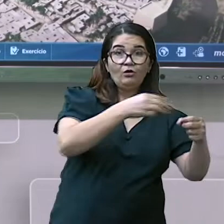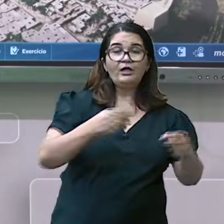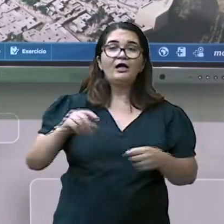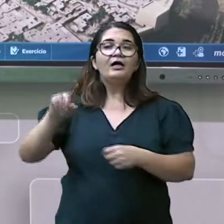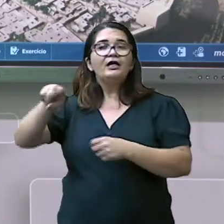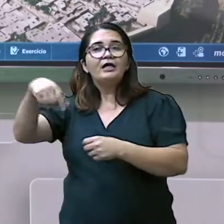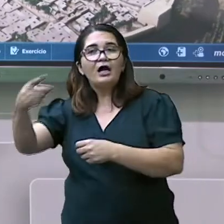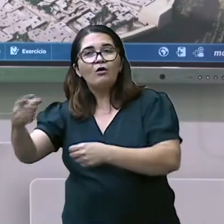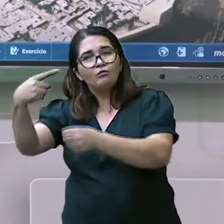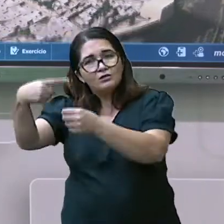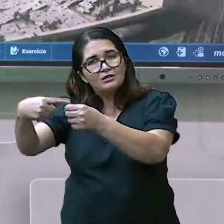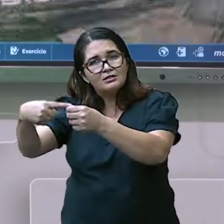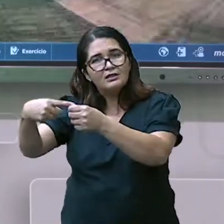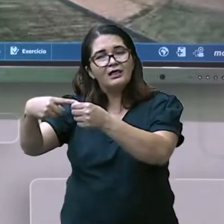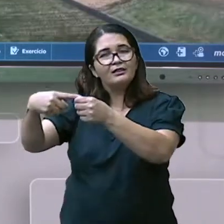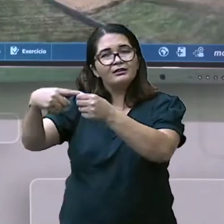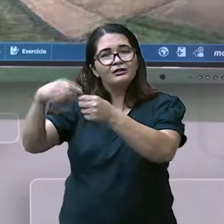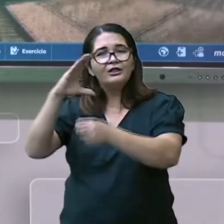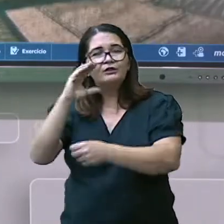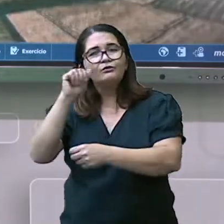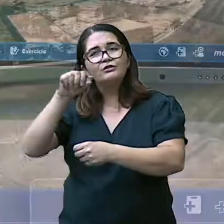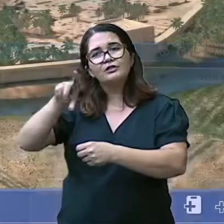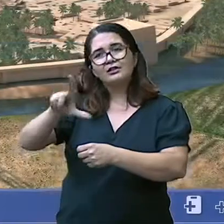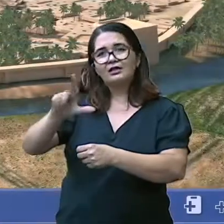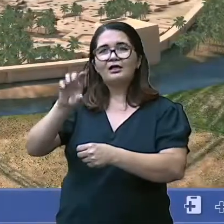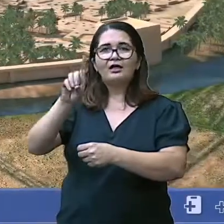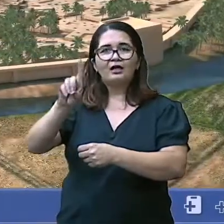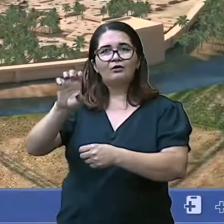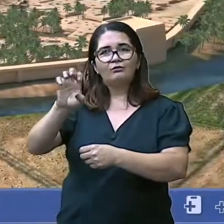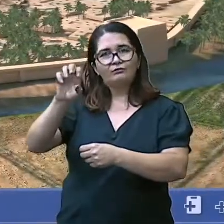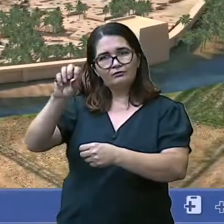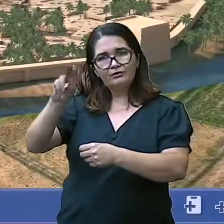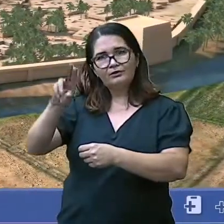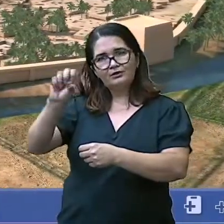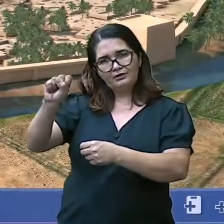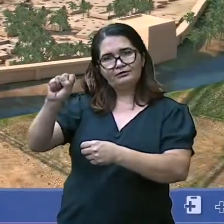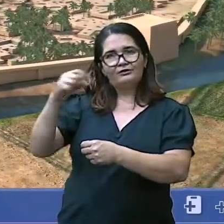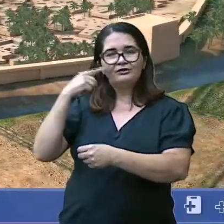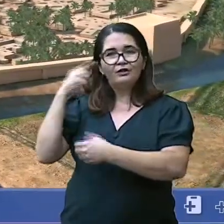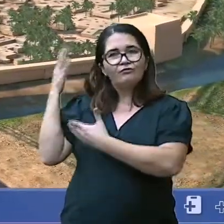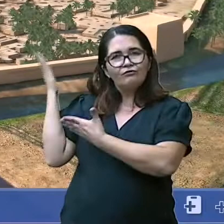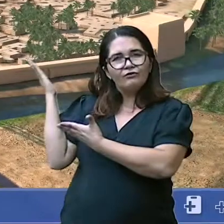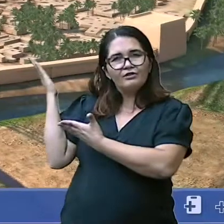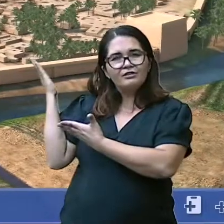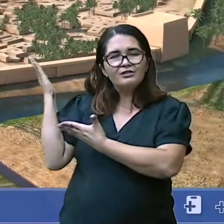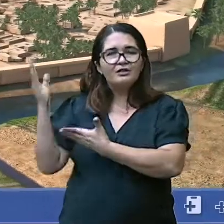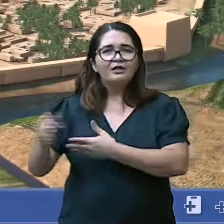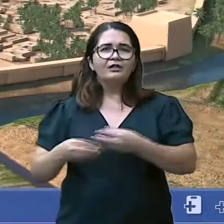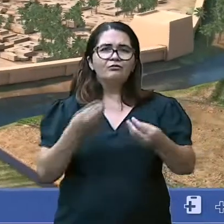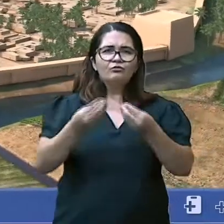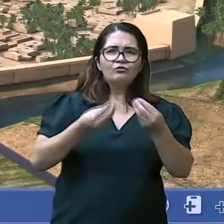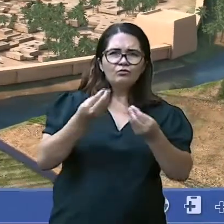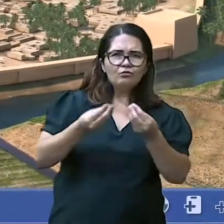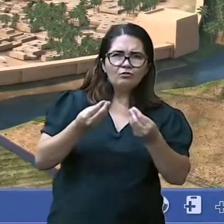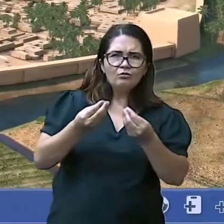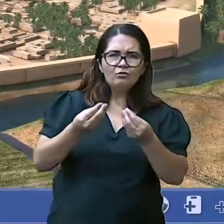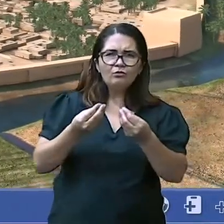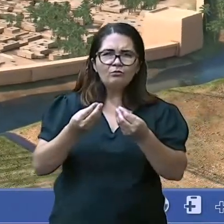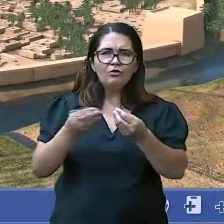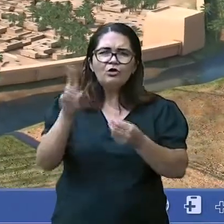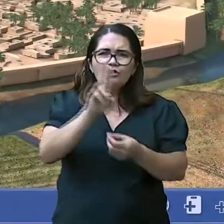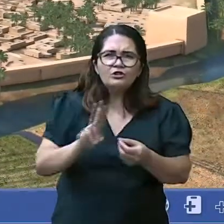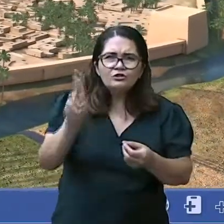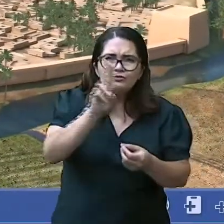que, embora o material usado não é muito diferente,